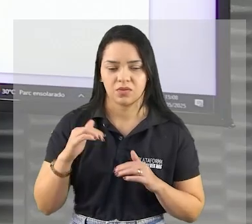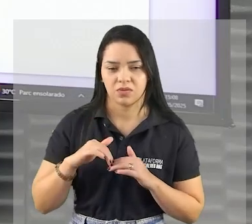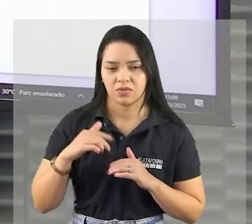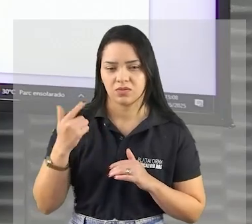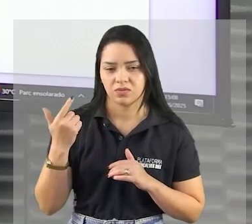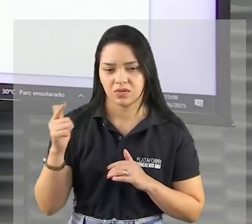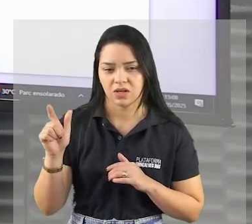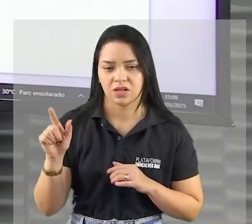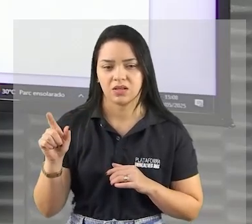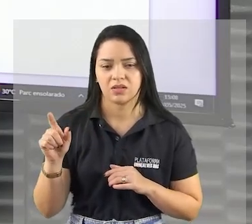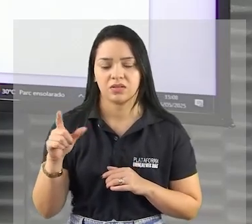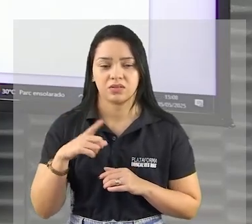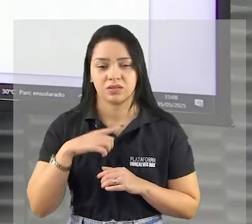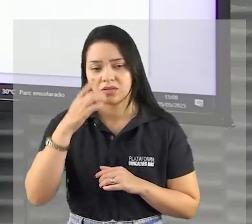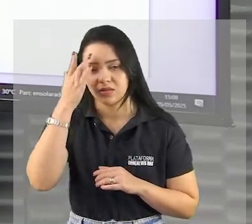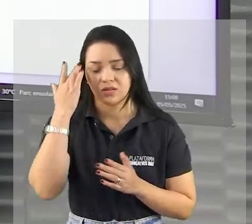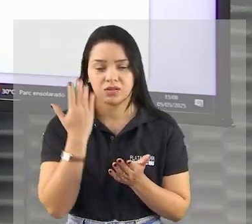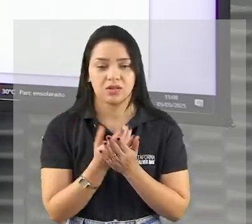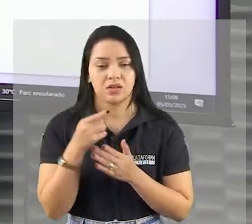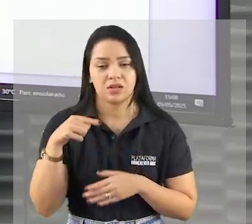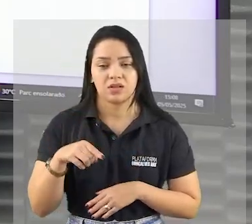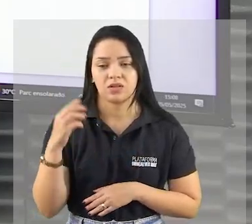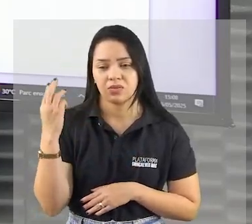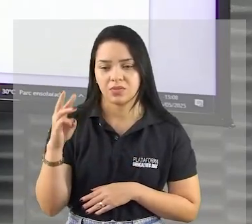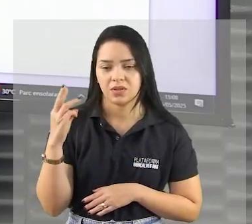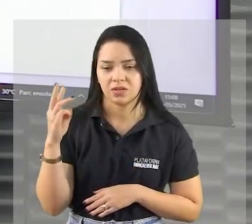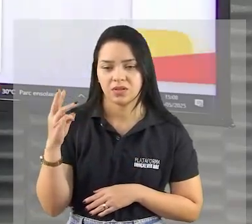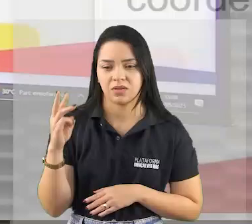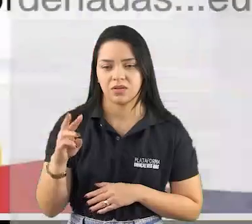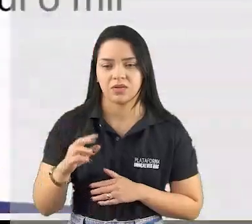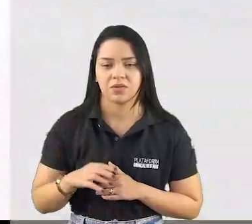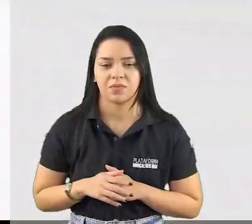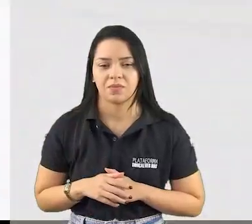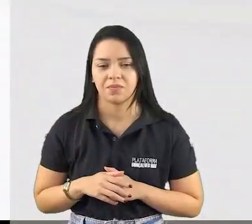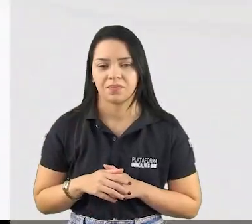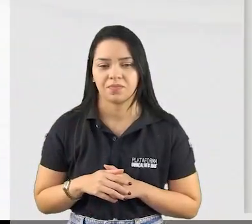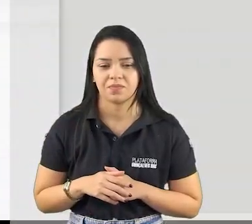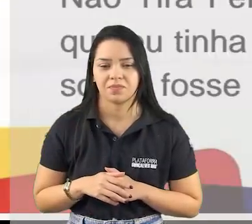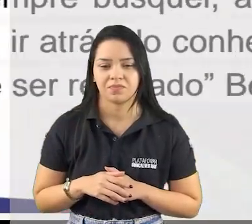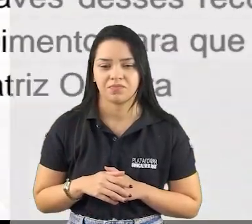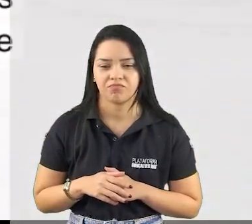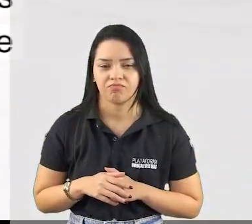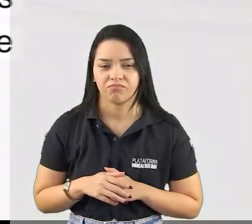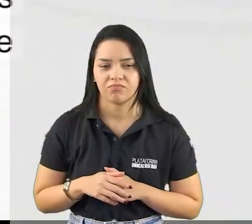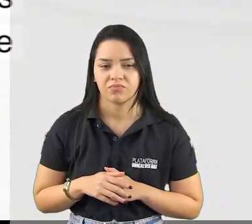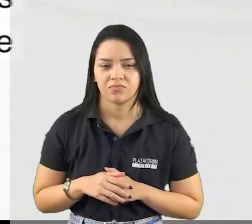dela e vou trazer o relato de um estudante daqui do Maranhão, tá, gente? Rapidinho.